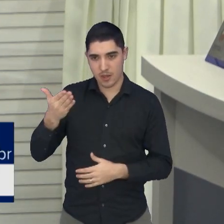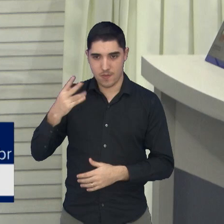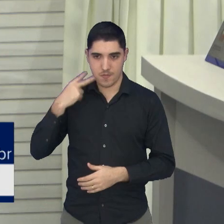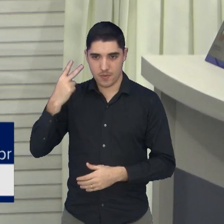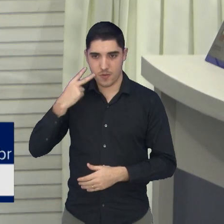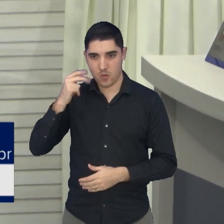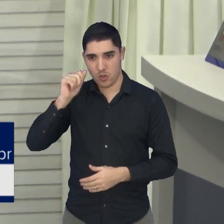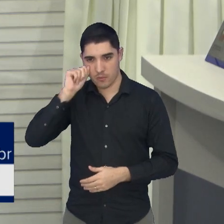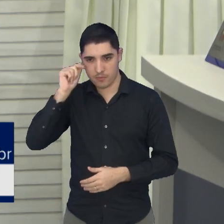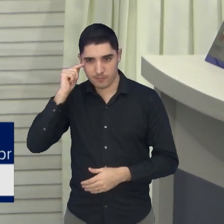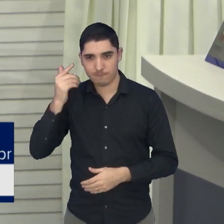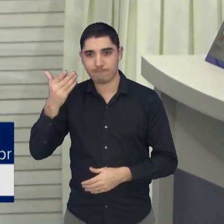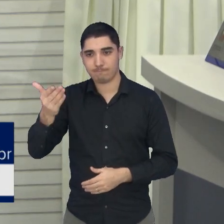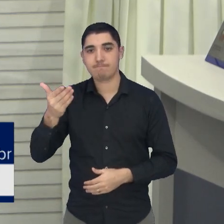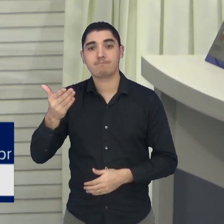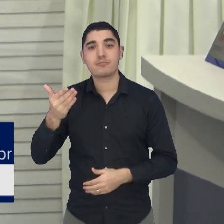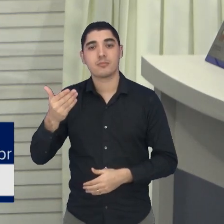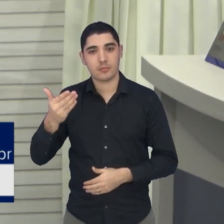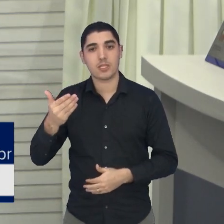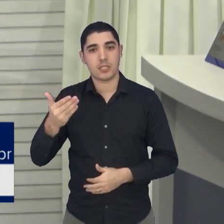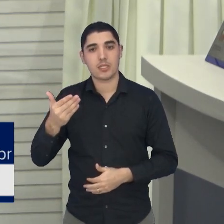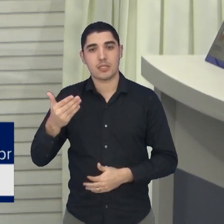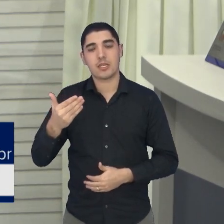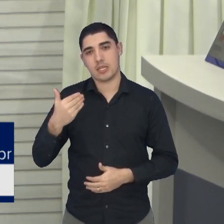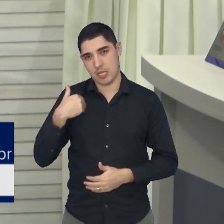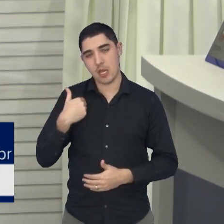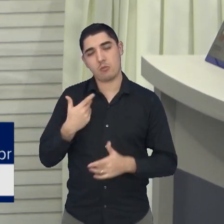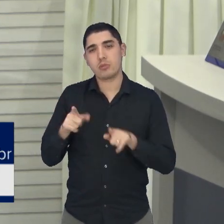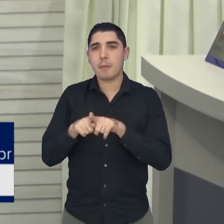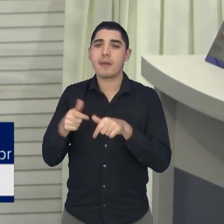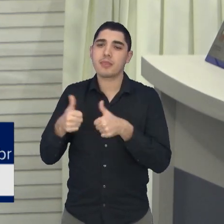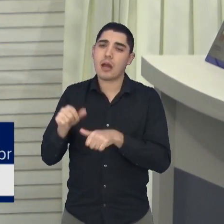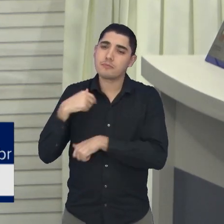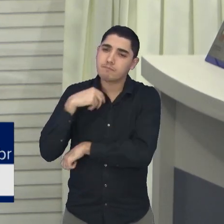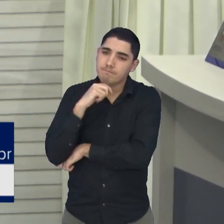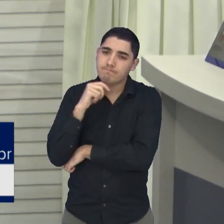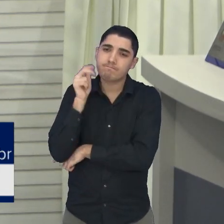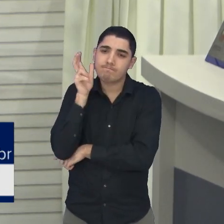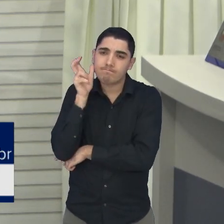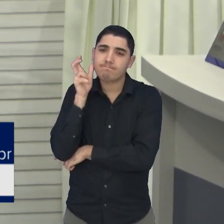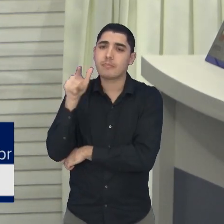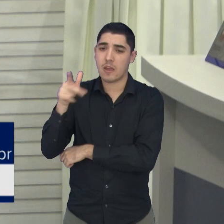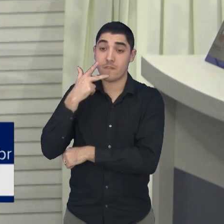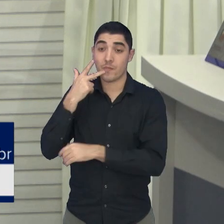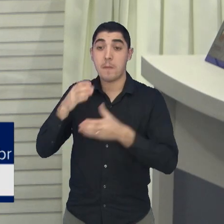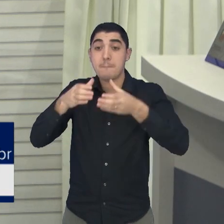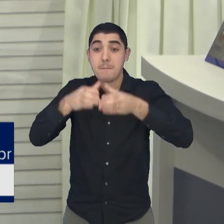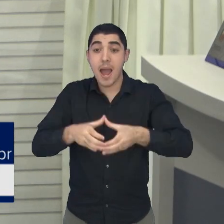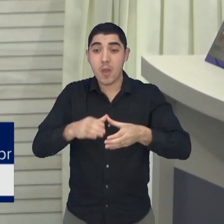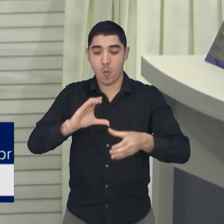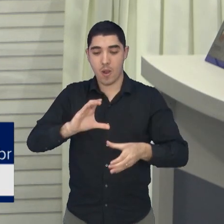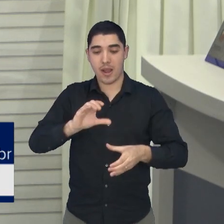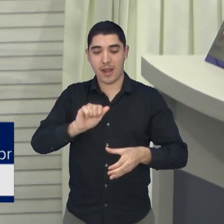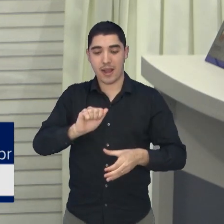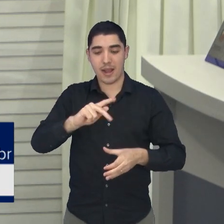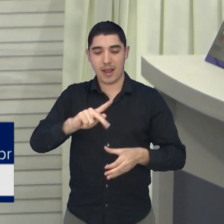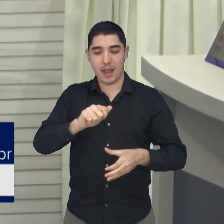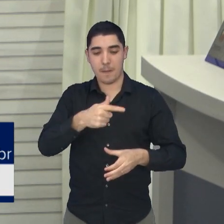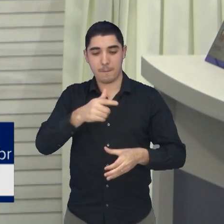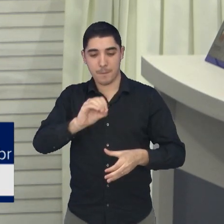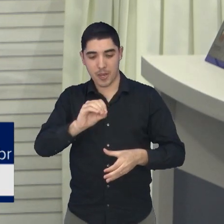que eu também escutei, né, o pronunciamento dela sobre a região do Capão Grosso. E gostaria de